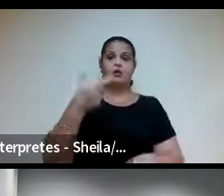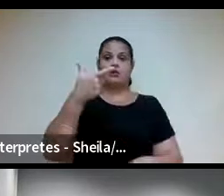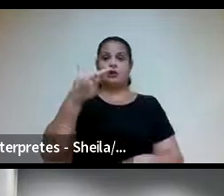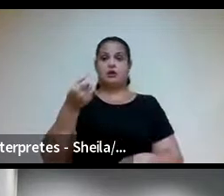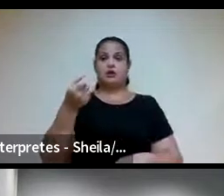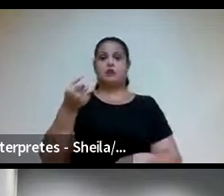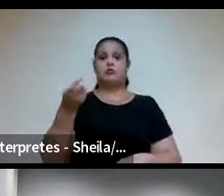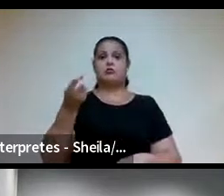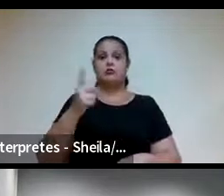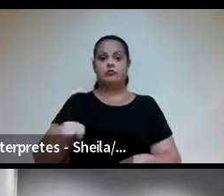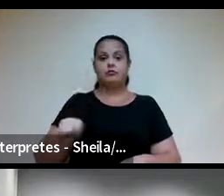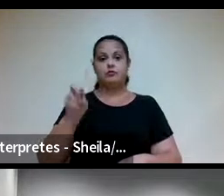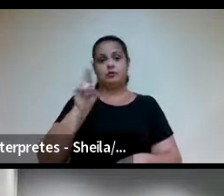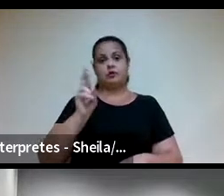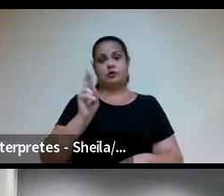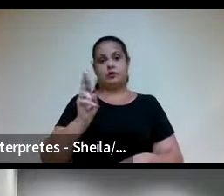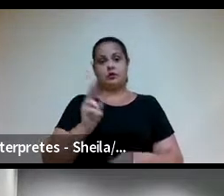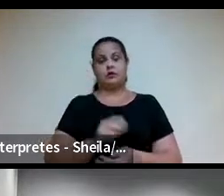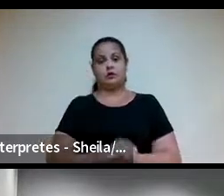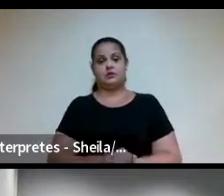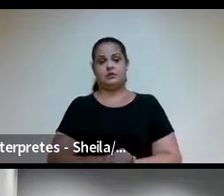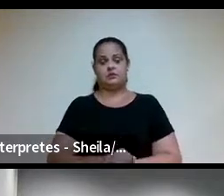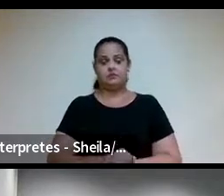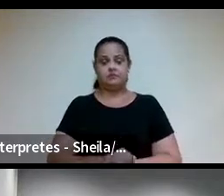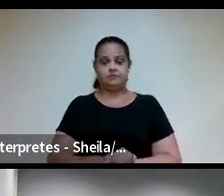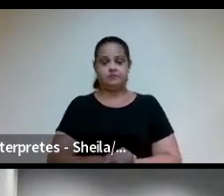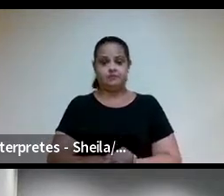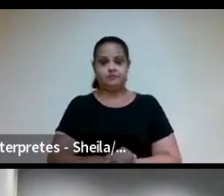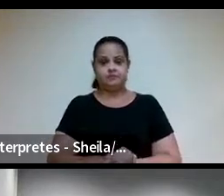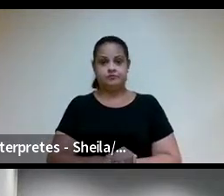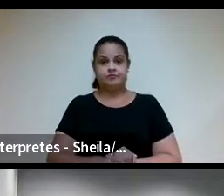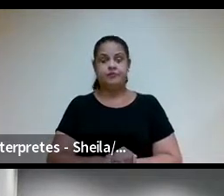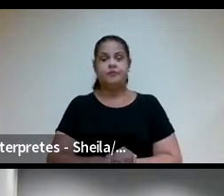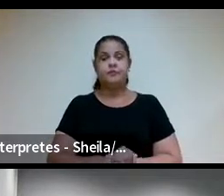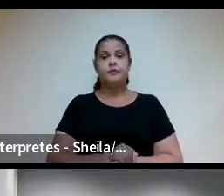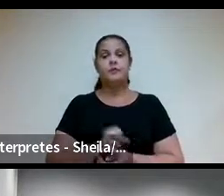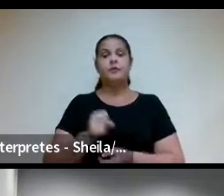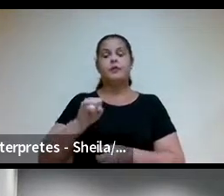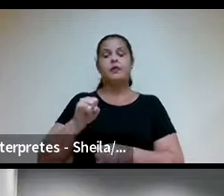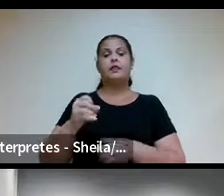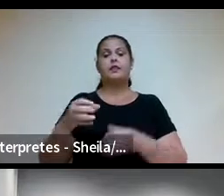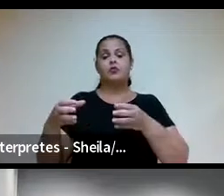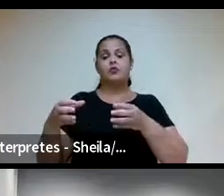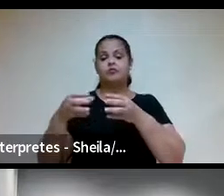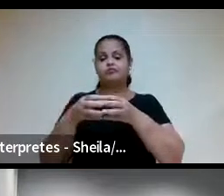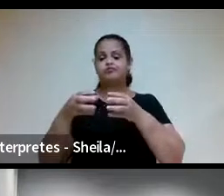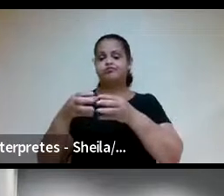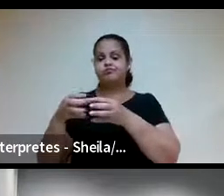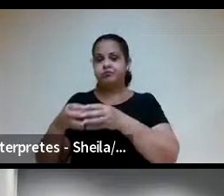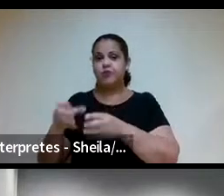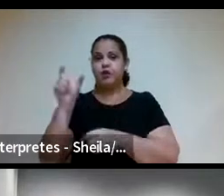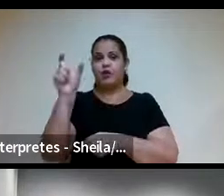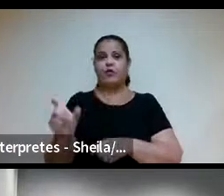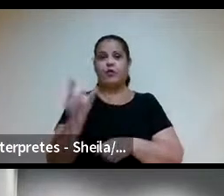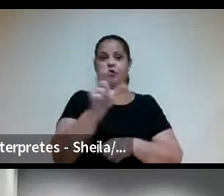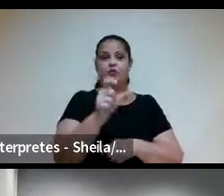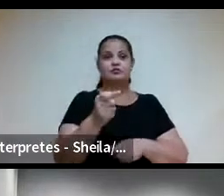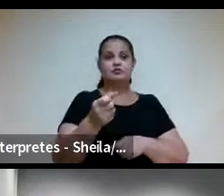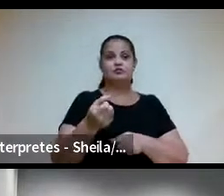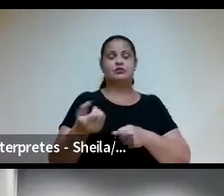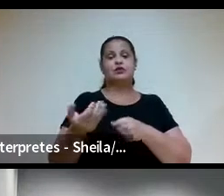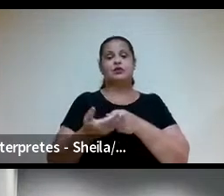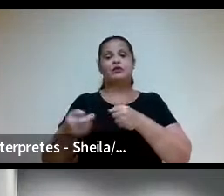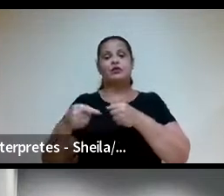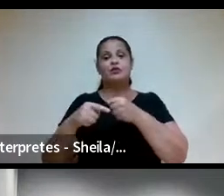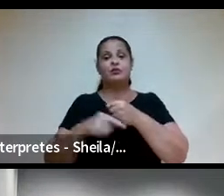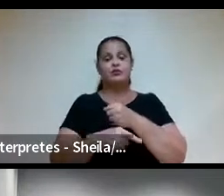decisão judicial, devendo o polo passivo da ação declaratória de nulidade ser composto pelas mesmas partes da ação originária. E aí